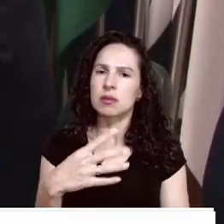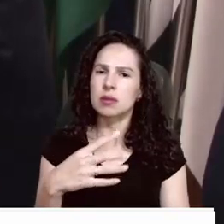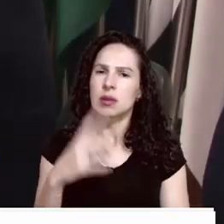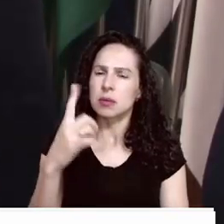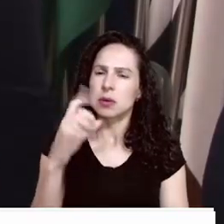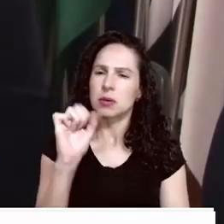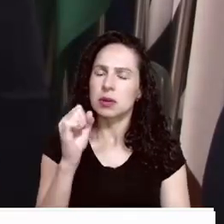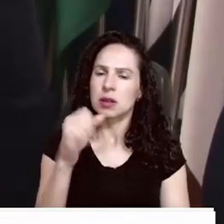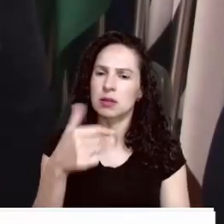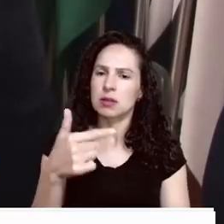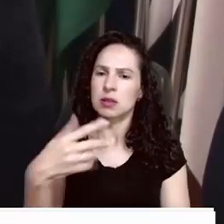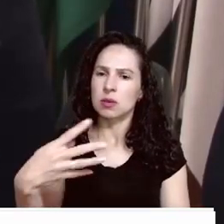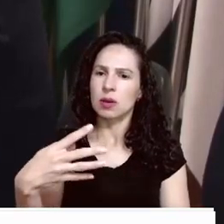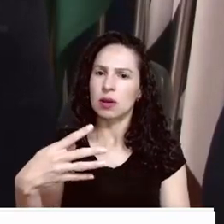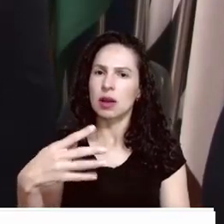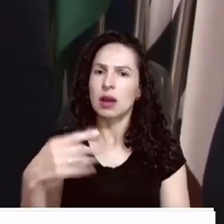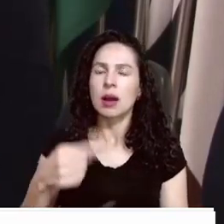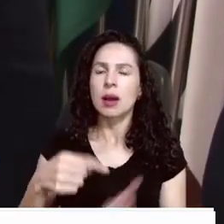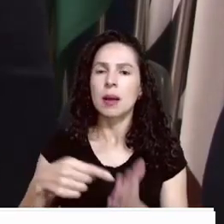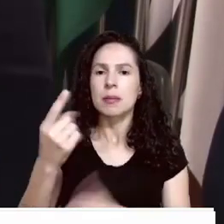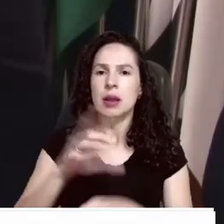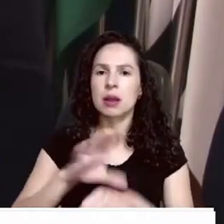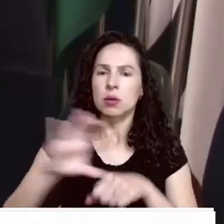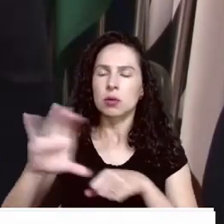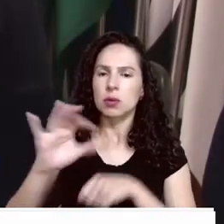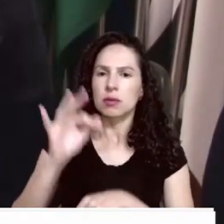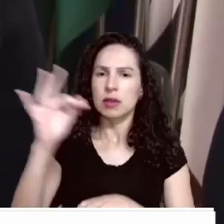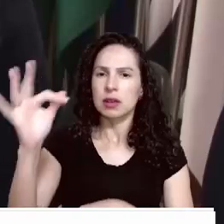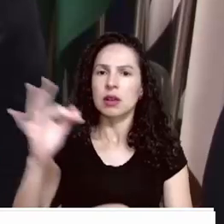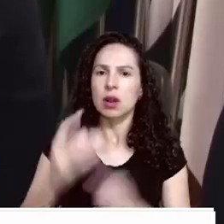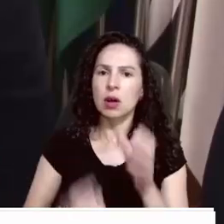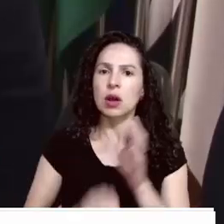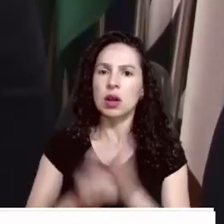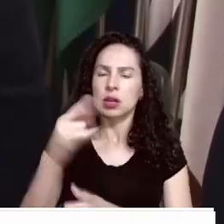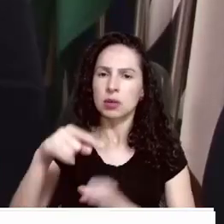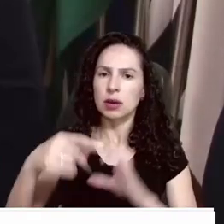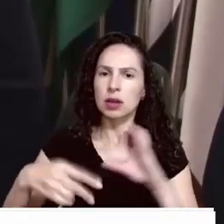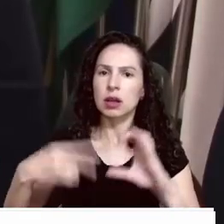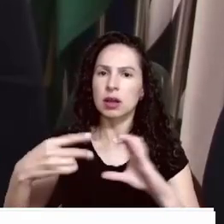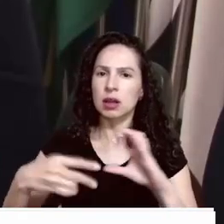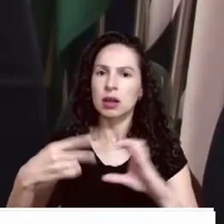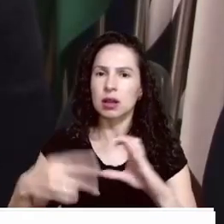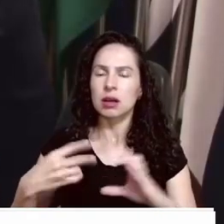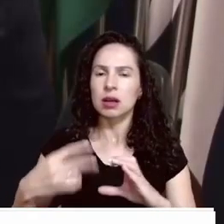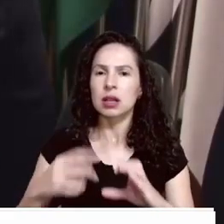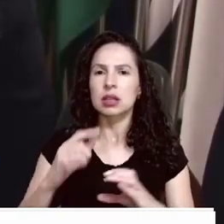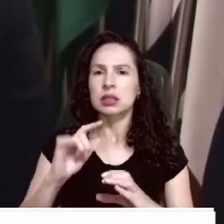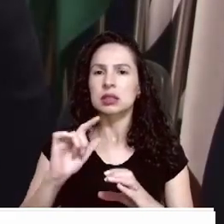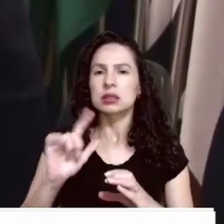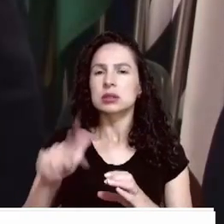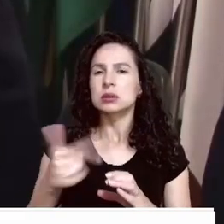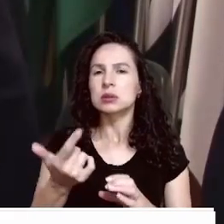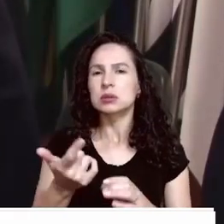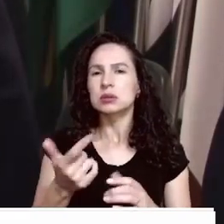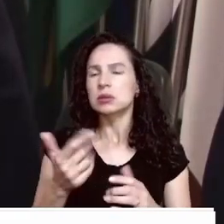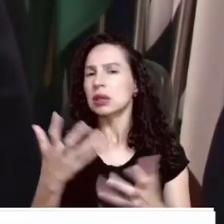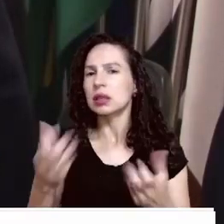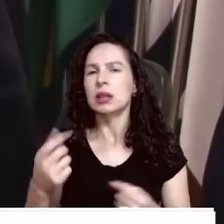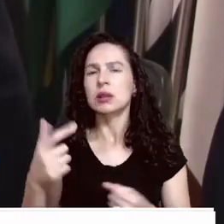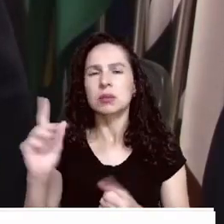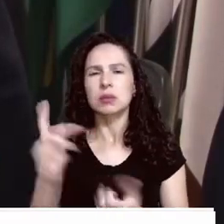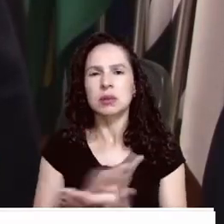Desde 1824, a primeira Constituição Federal instituiu essa Casa de Leis. Não houve uma forma dessa forma, que foi feita dessa